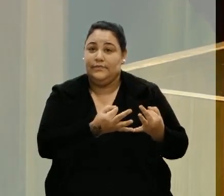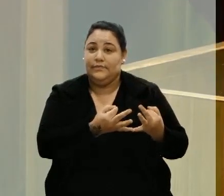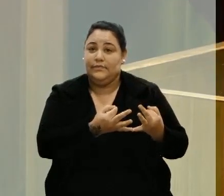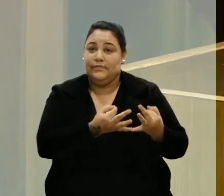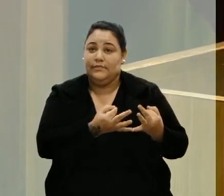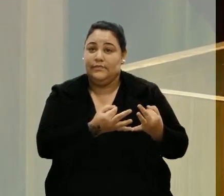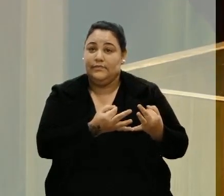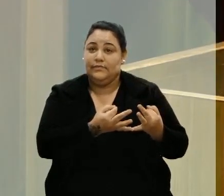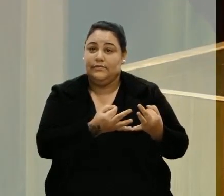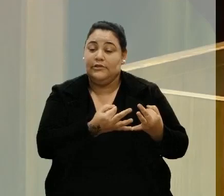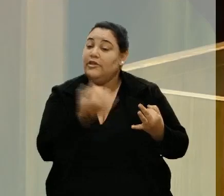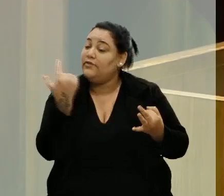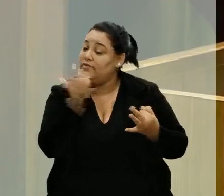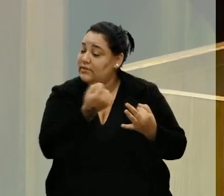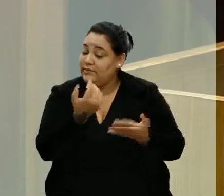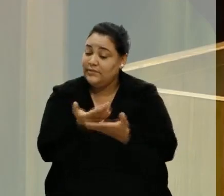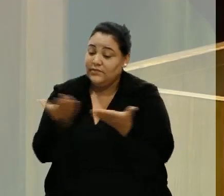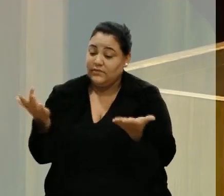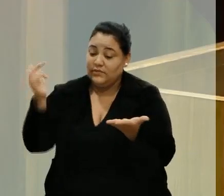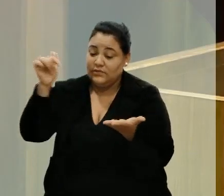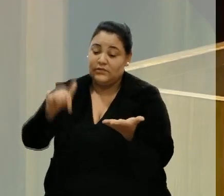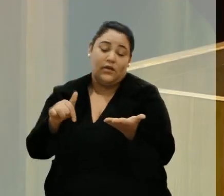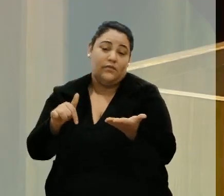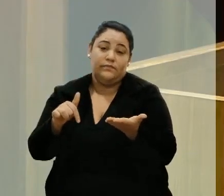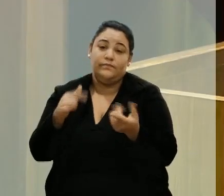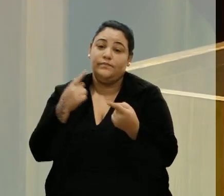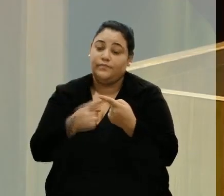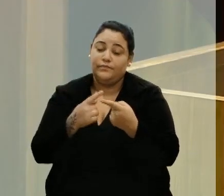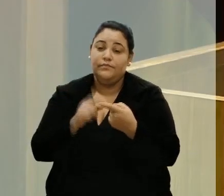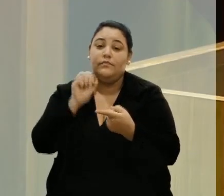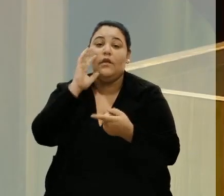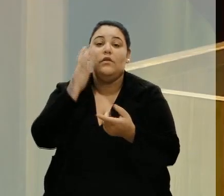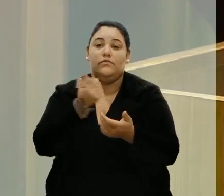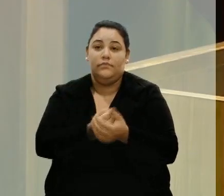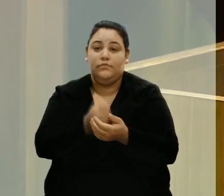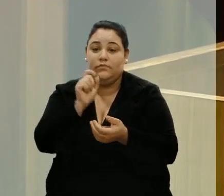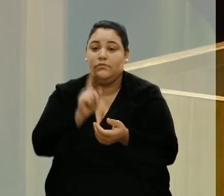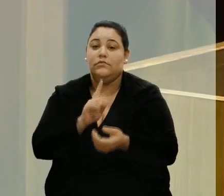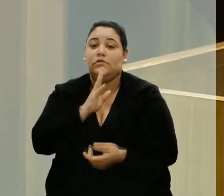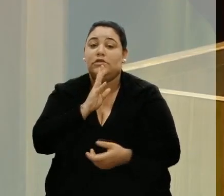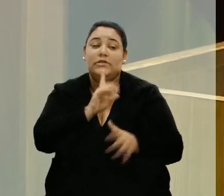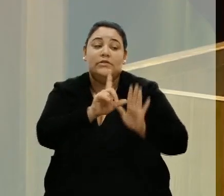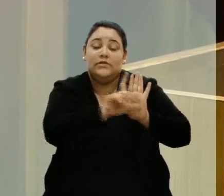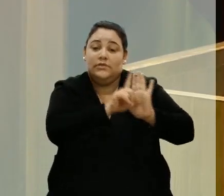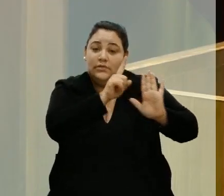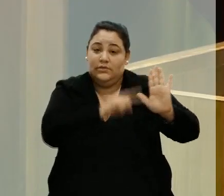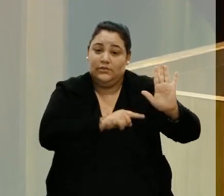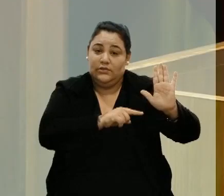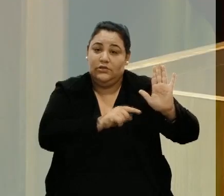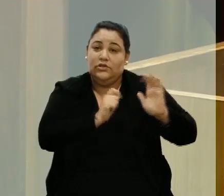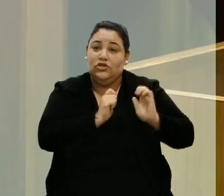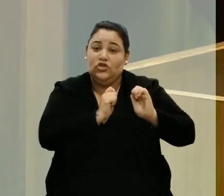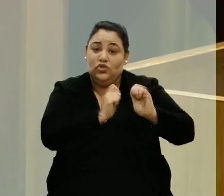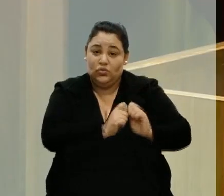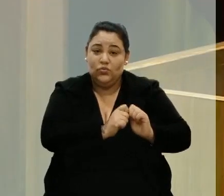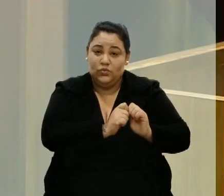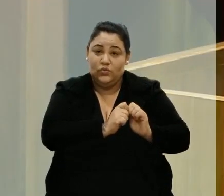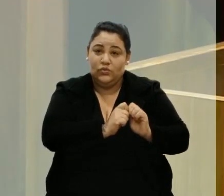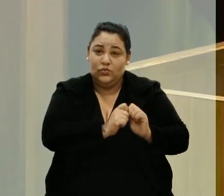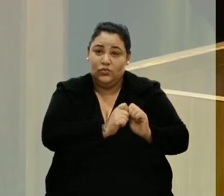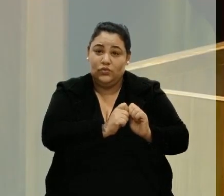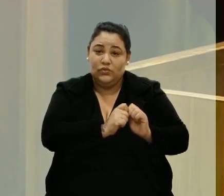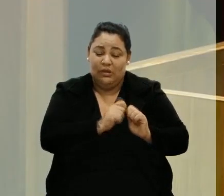que vão sair daquele espaço, porque, para começar, quem conhece de leis, junto ao valão tem área de